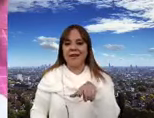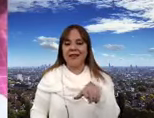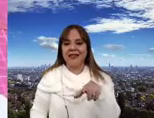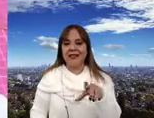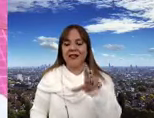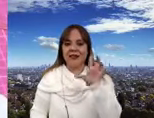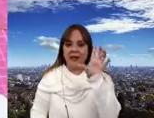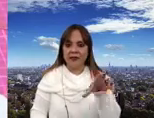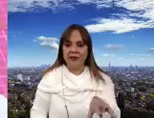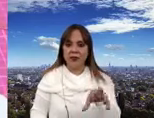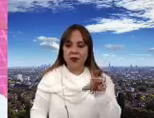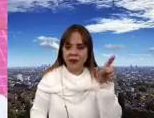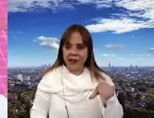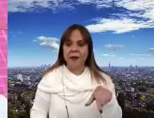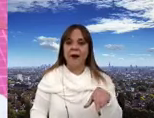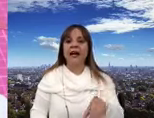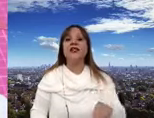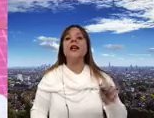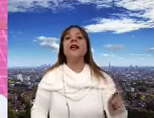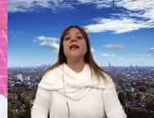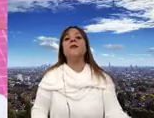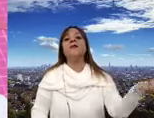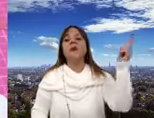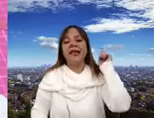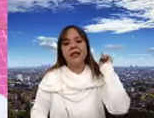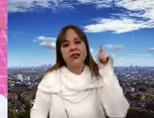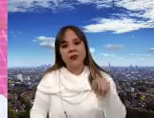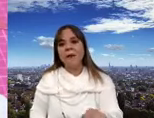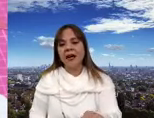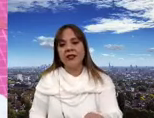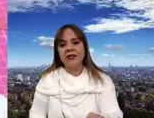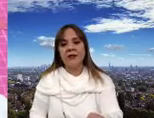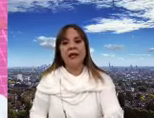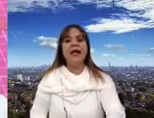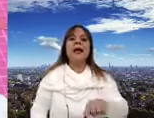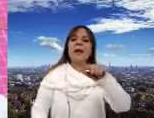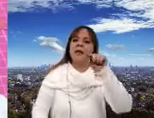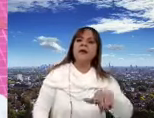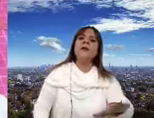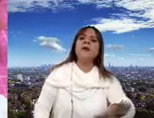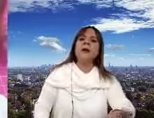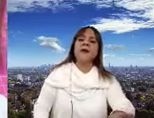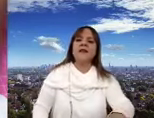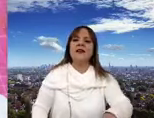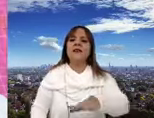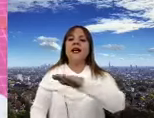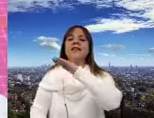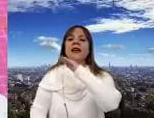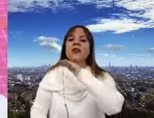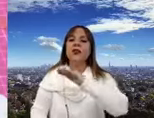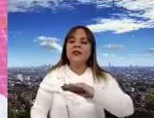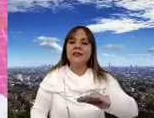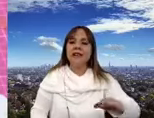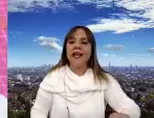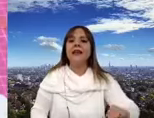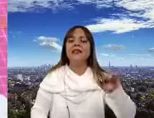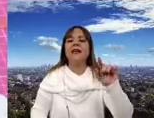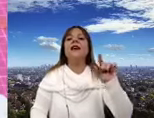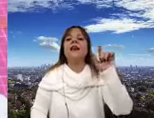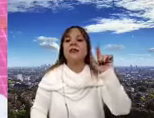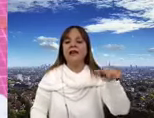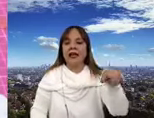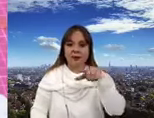Fé no Facebook, aqui na página. Depois publica na sua página também. Manda por e-mail para Santa Fé. Segue todas as regras que vão